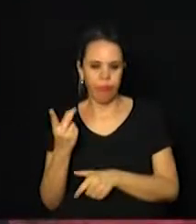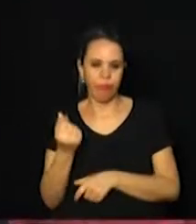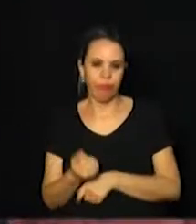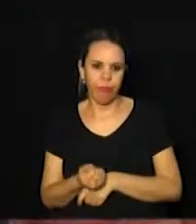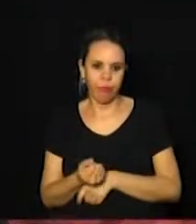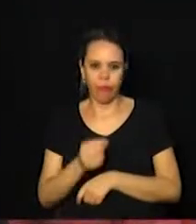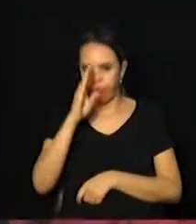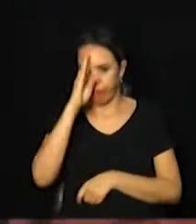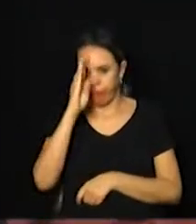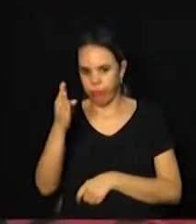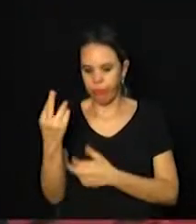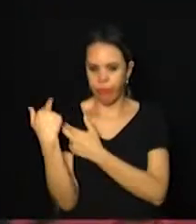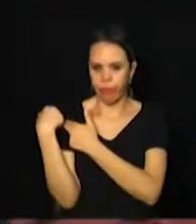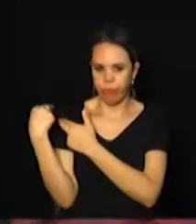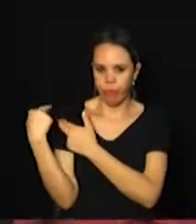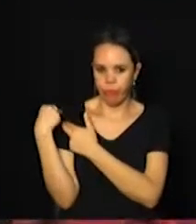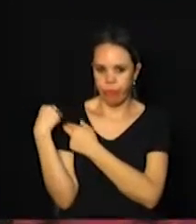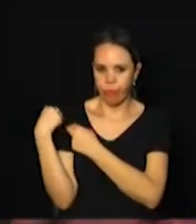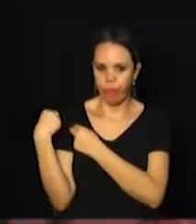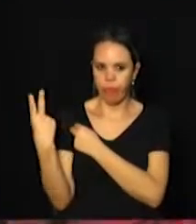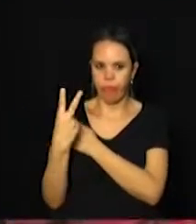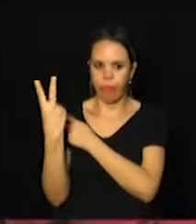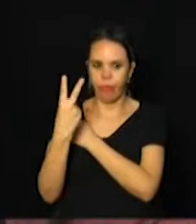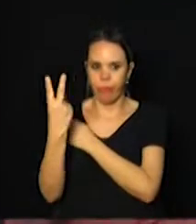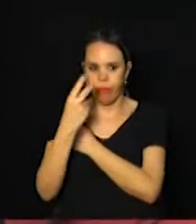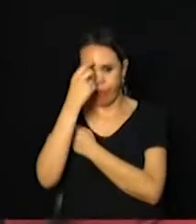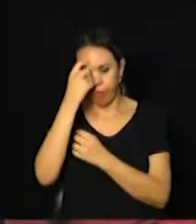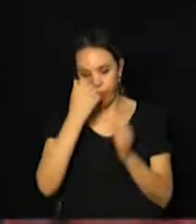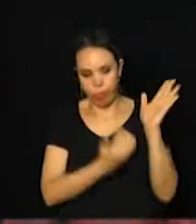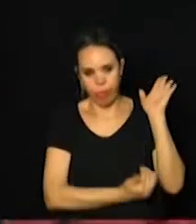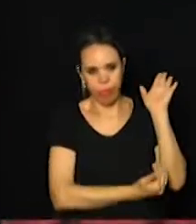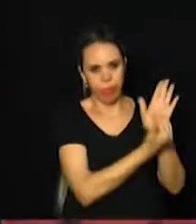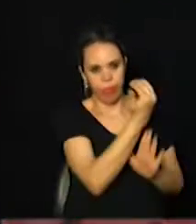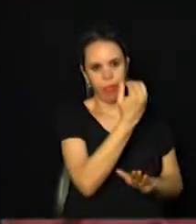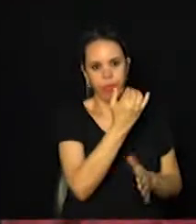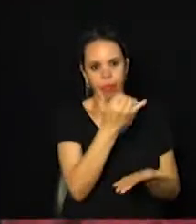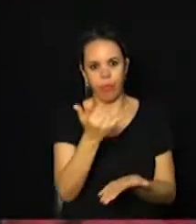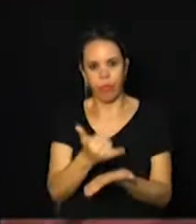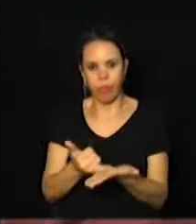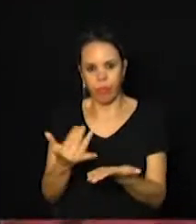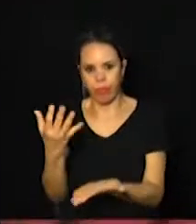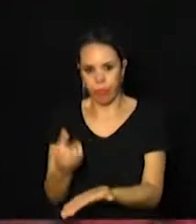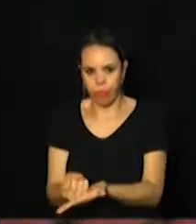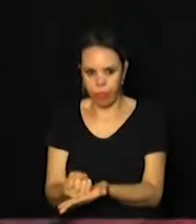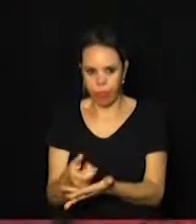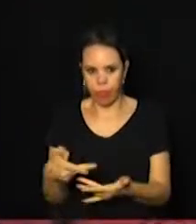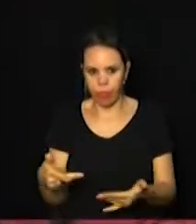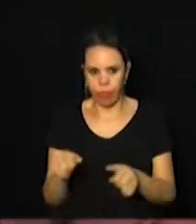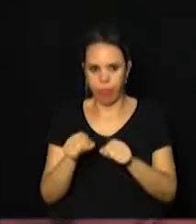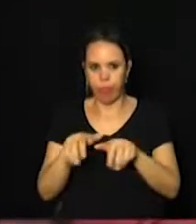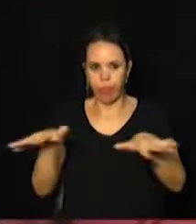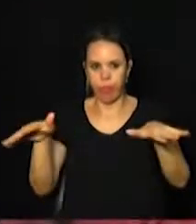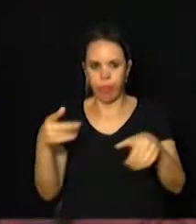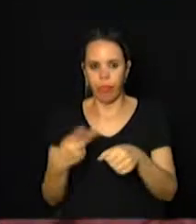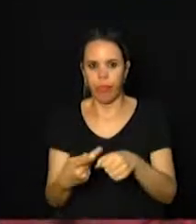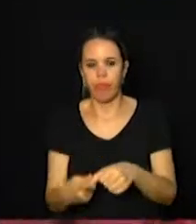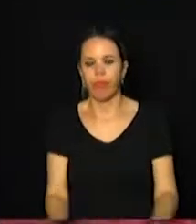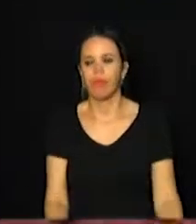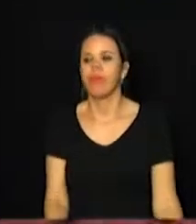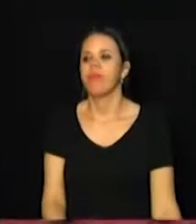e os principais responsáveis pelos valores exacerbado são os impostos EA distribuição do